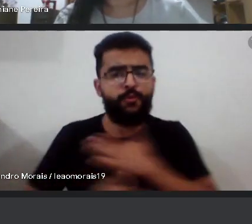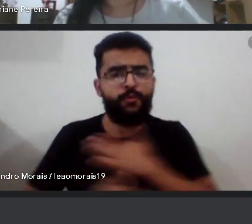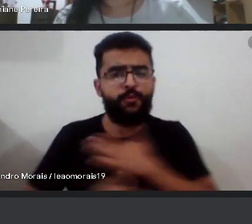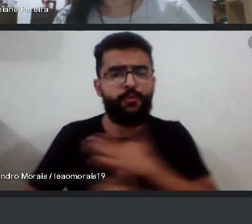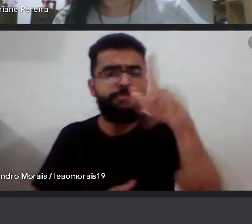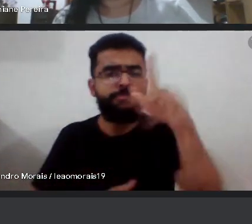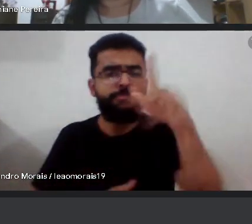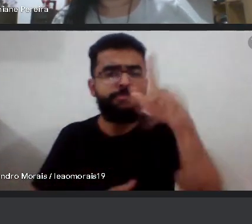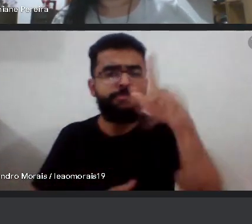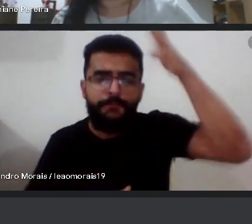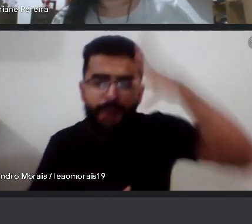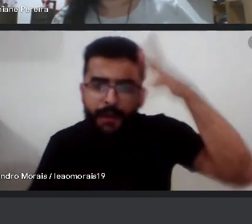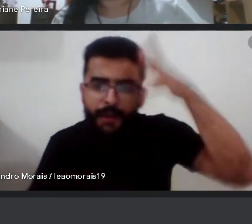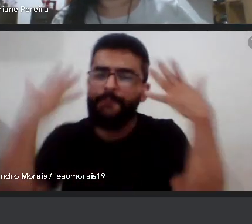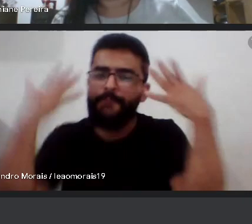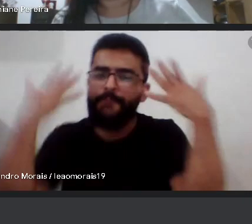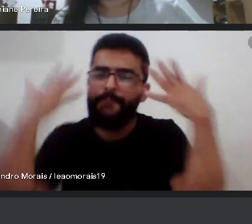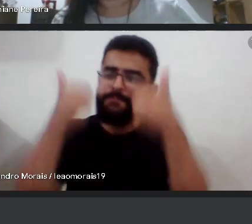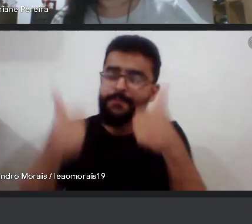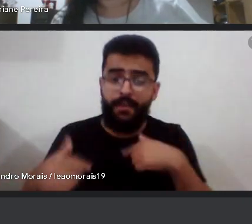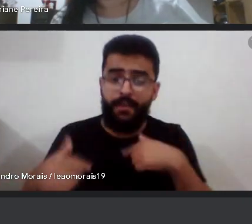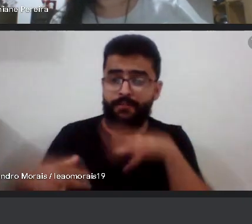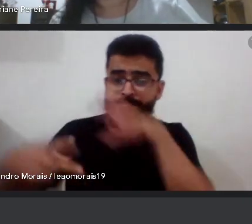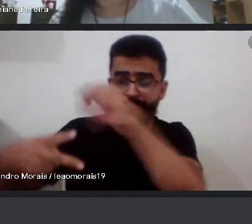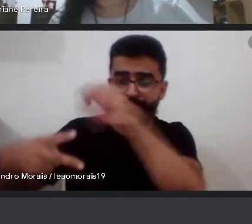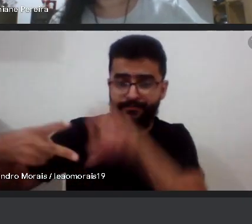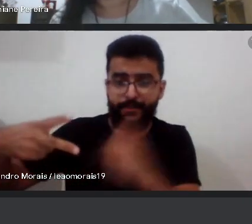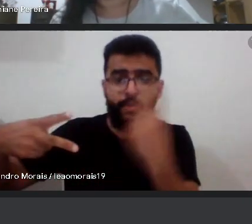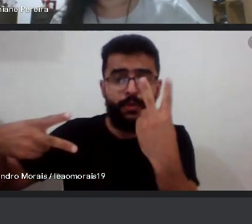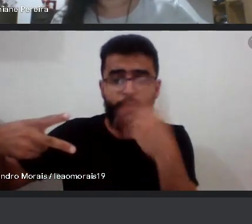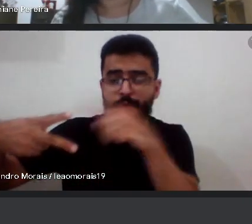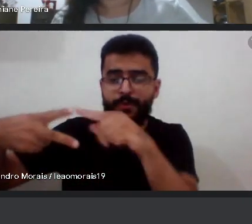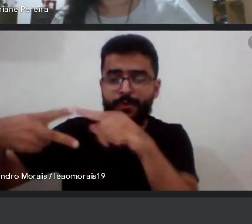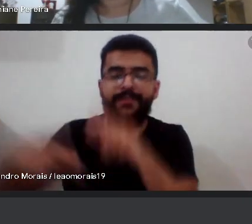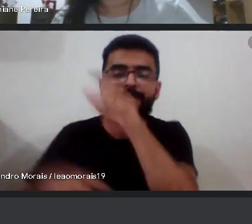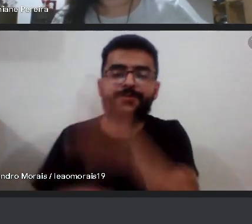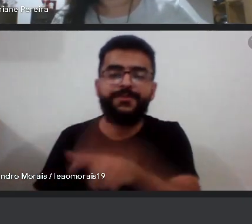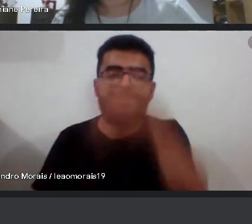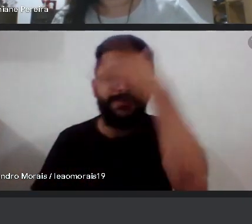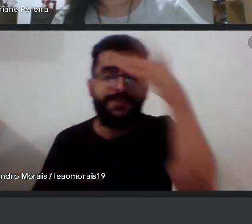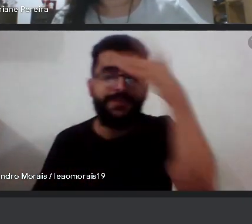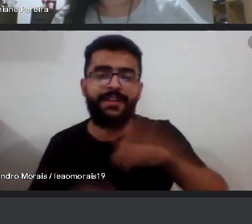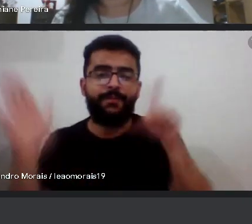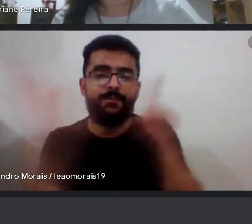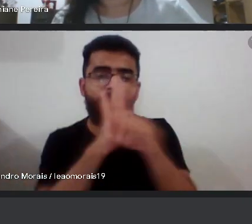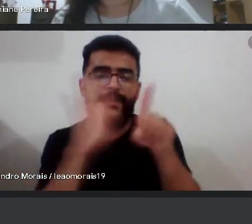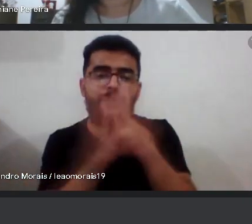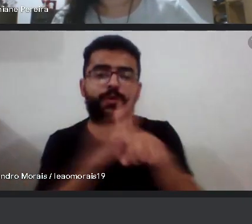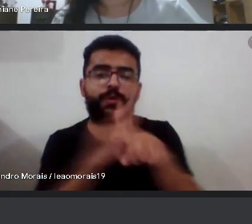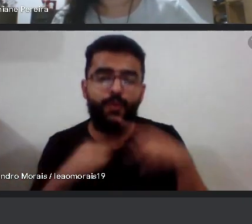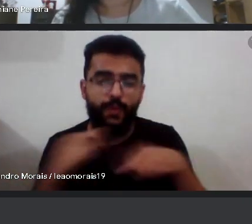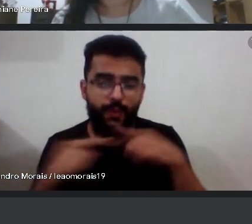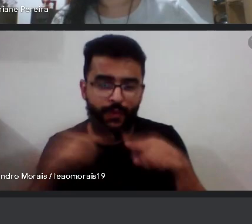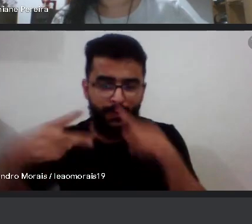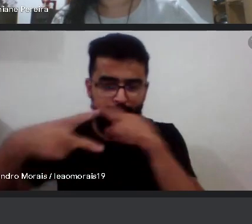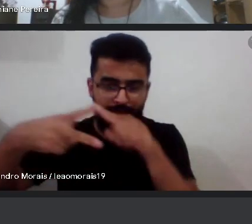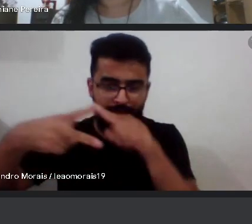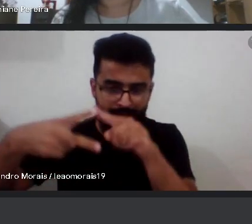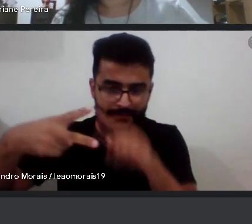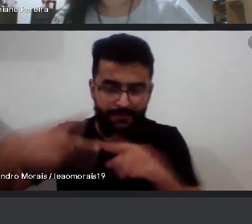Então, vi algumas perguntas no chat. Estão de parabéns com a interação. E teve 2